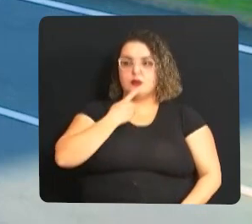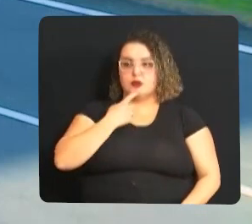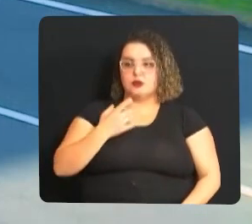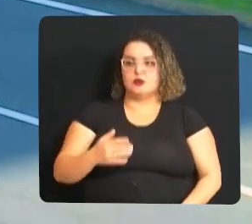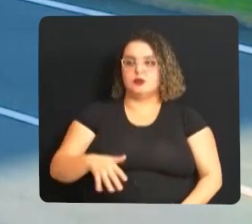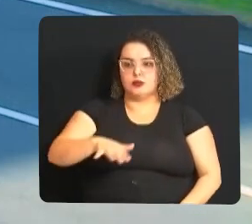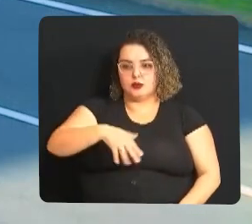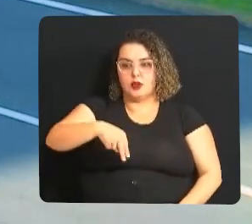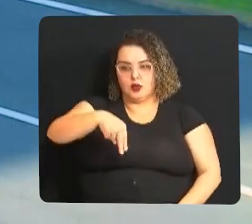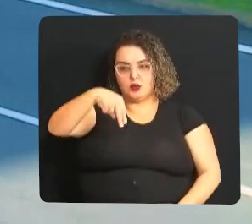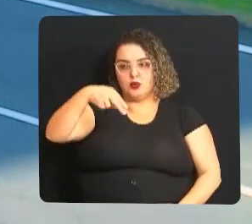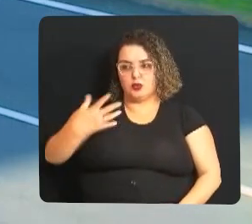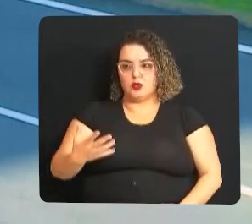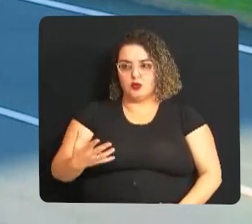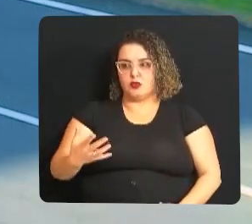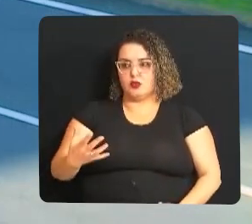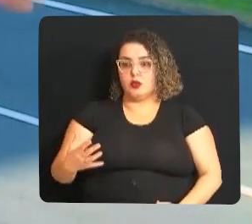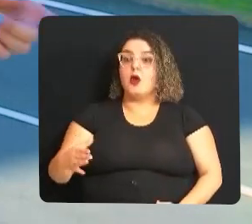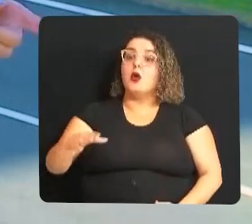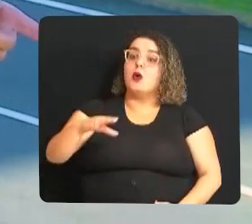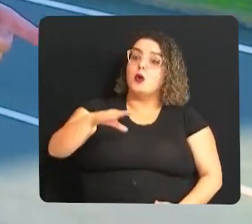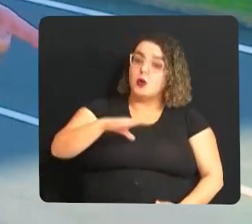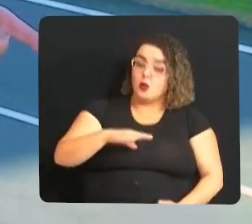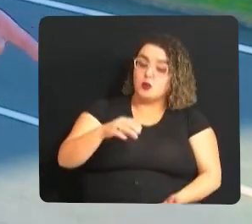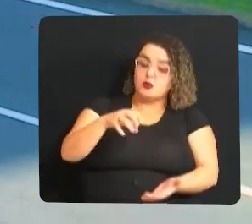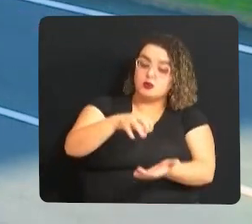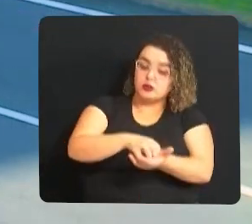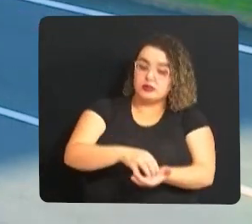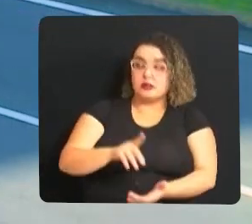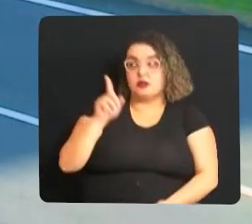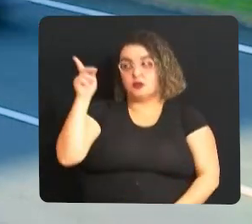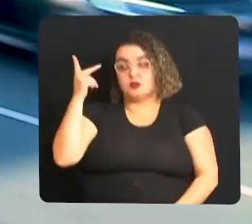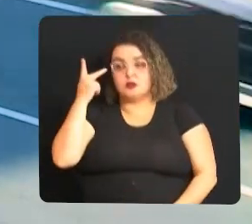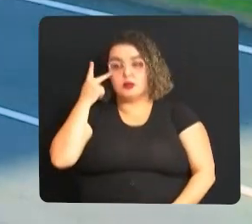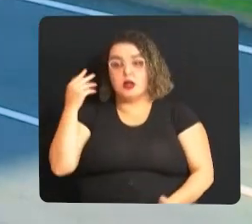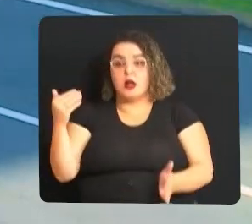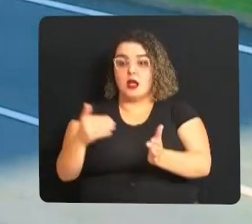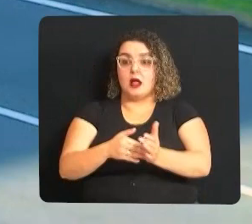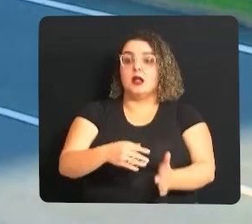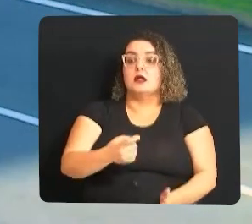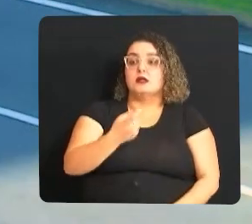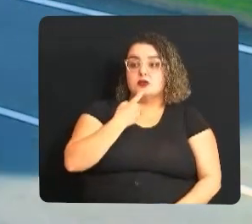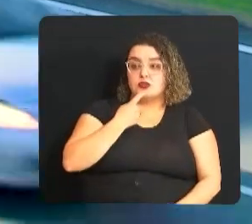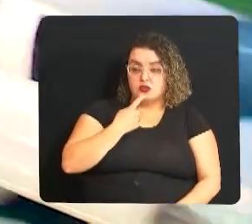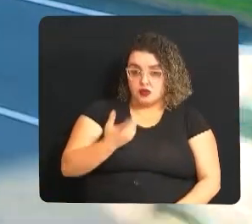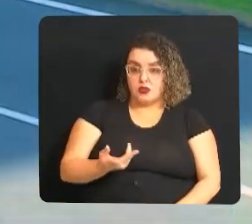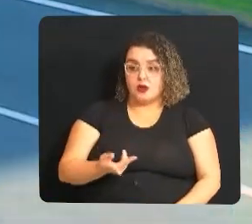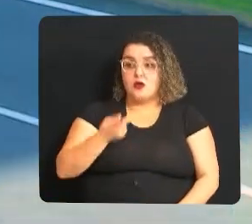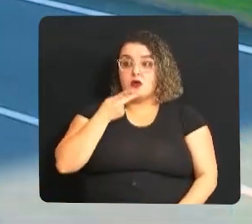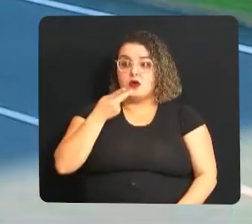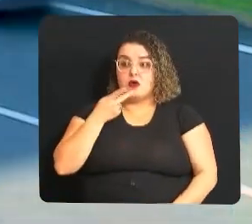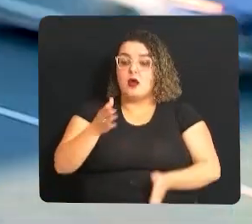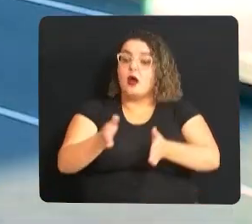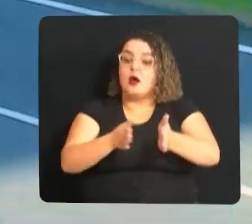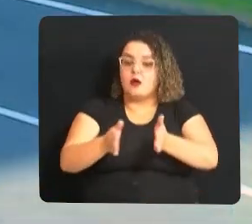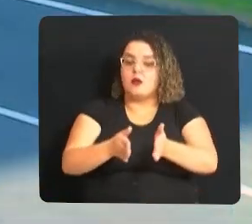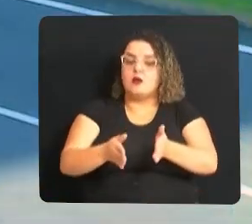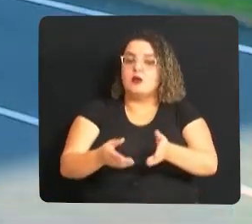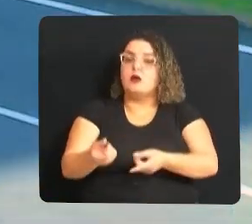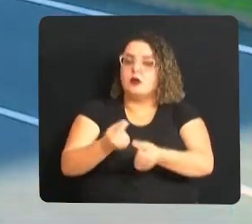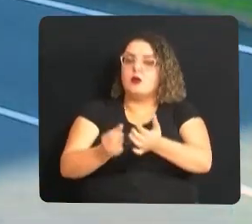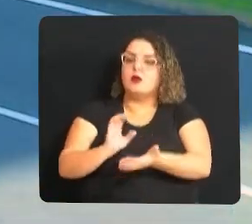do trecho norte, que é aquele que liga o centro de São Paulo até a região de Campinas. E falar sobre prazos